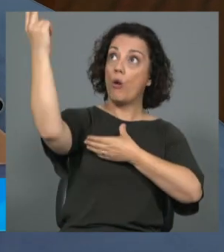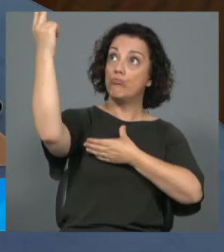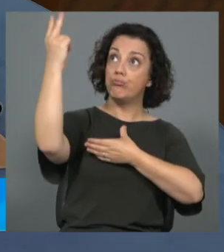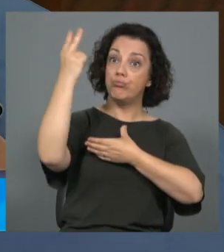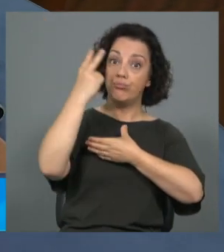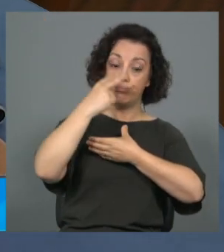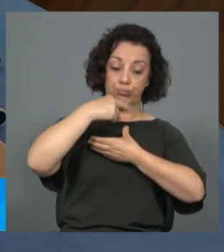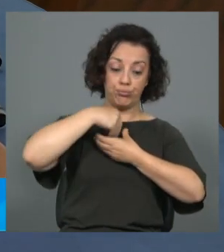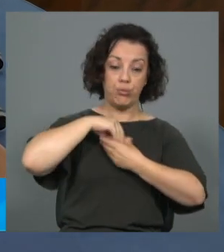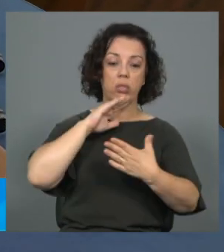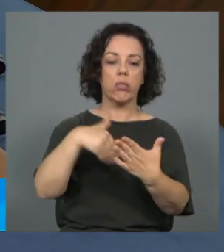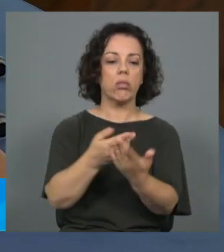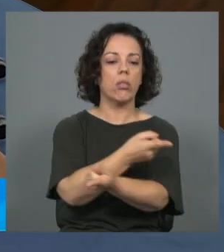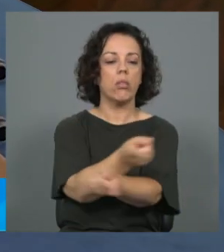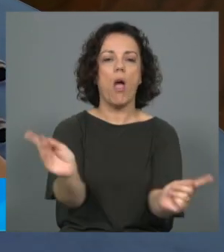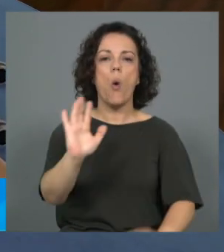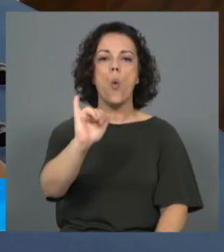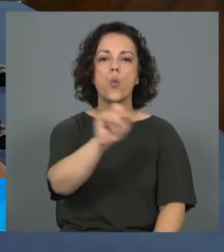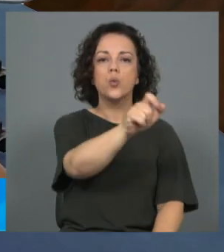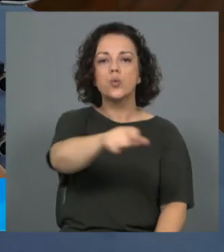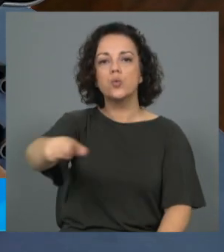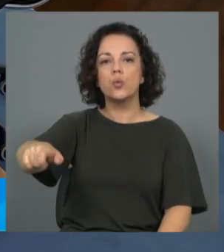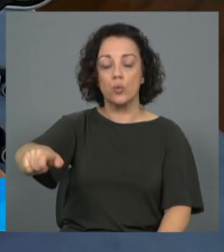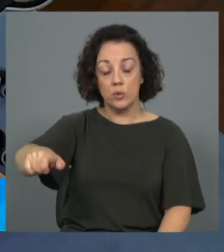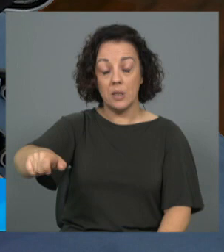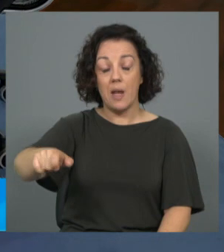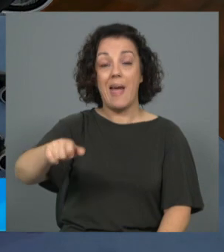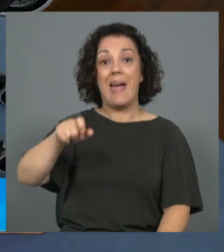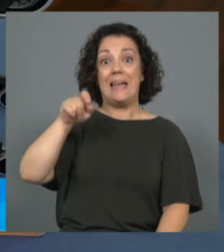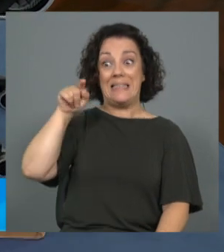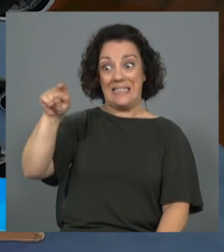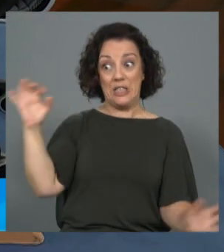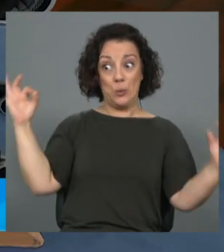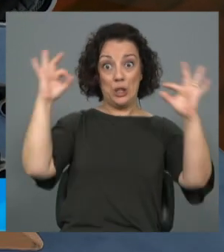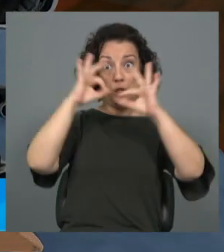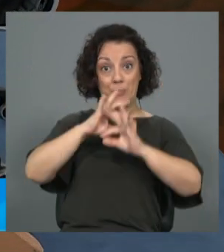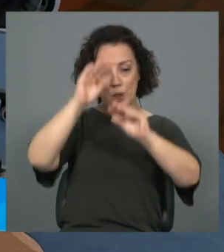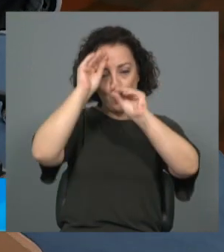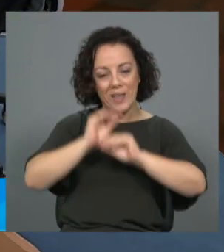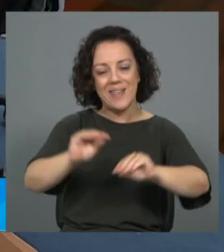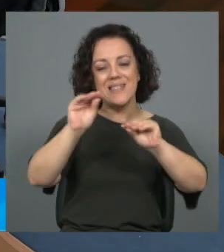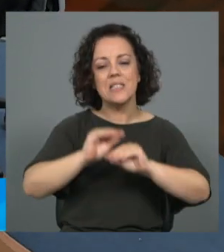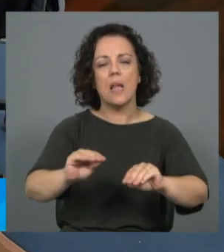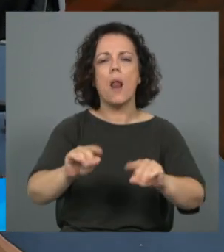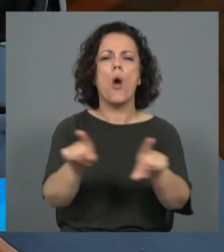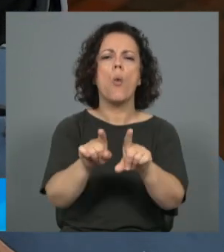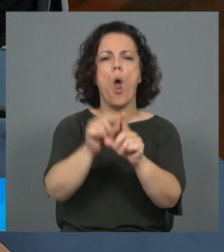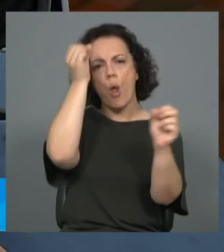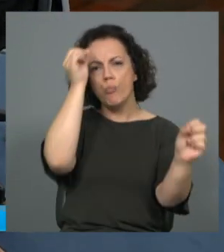fará acontecer. E ele vos ensinará tudo o que eu vos disse. Vos ensinará, não como um professor,